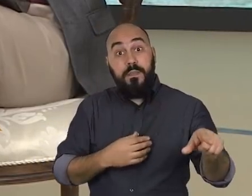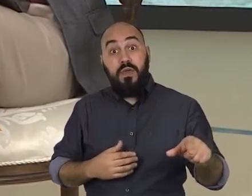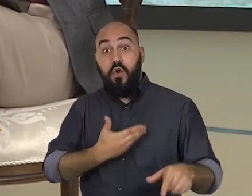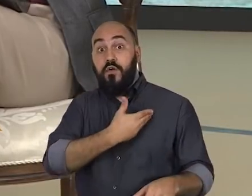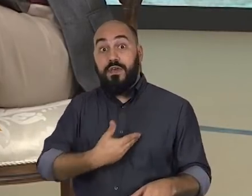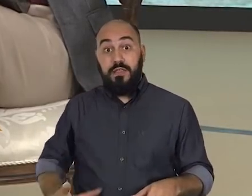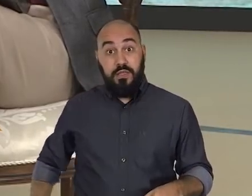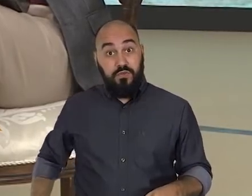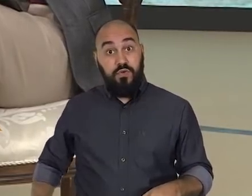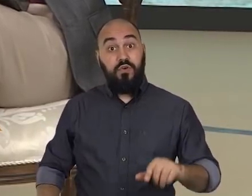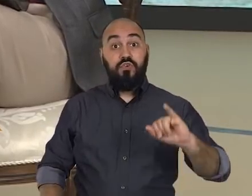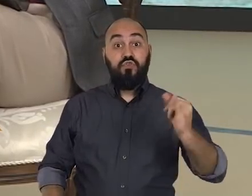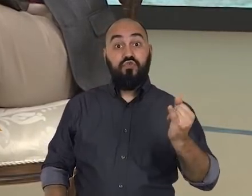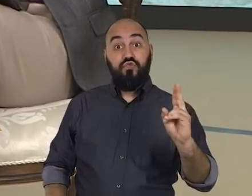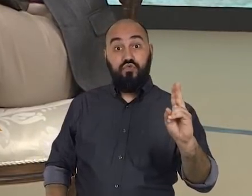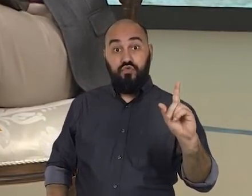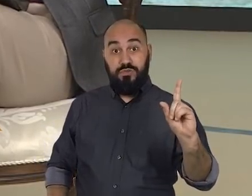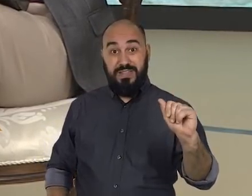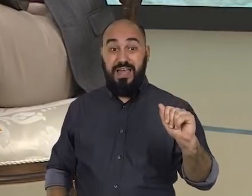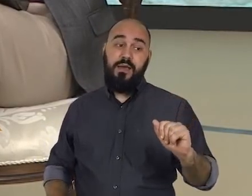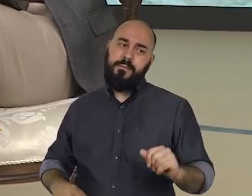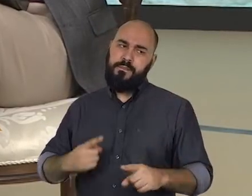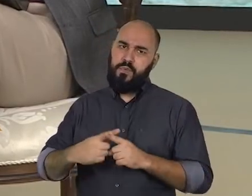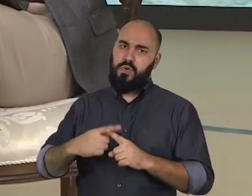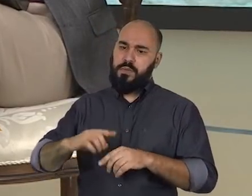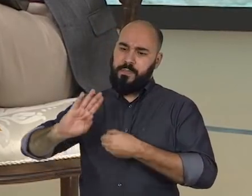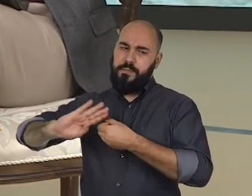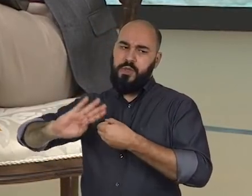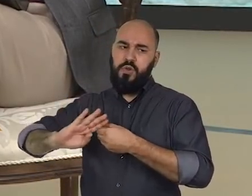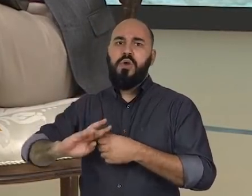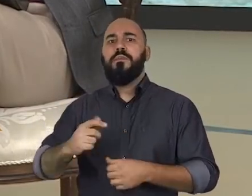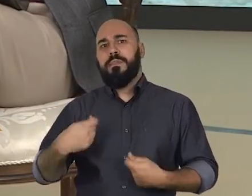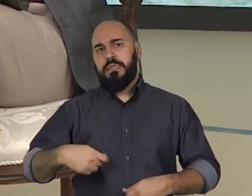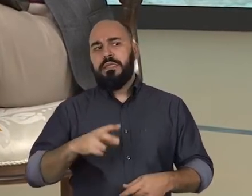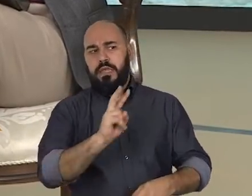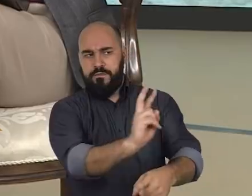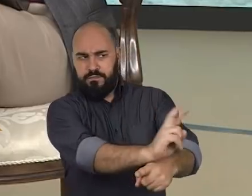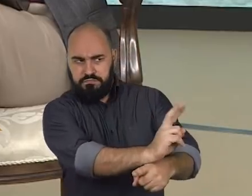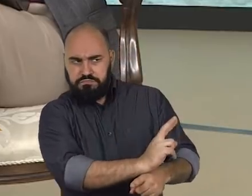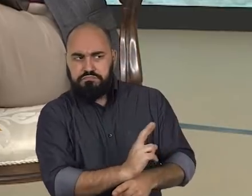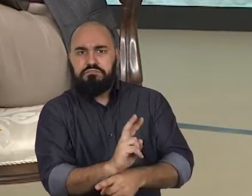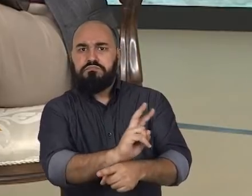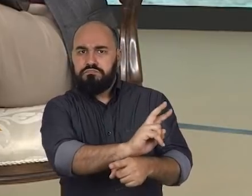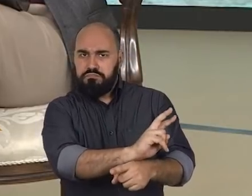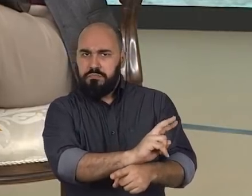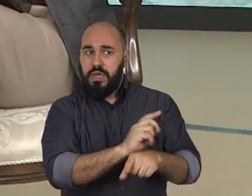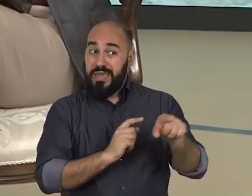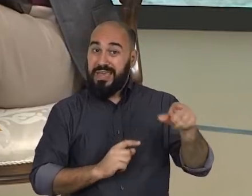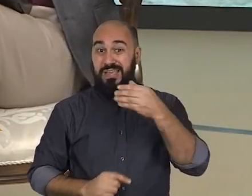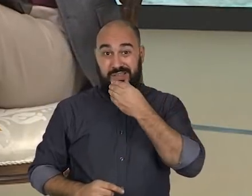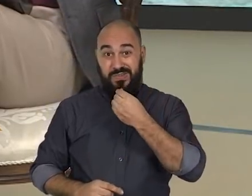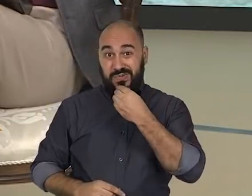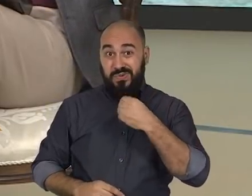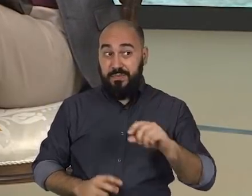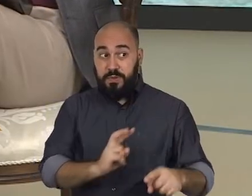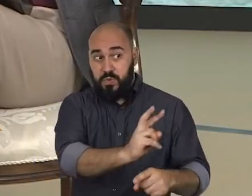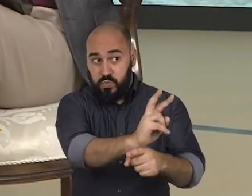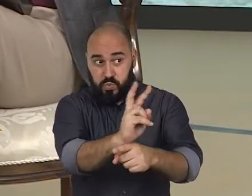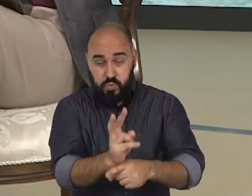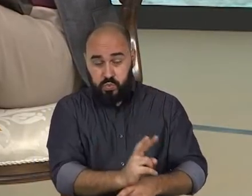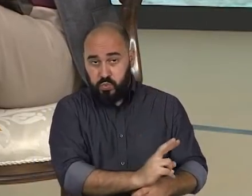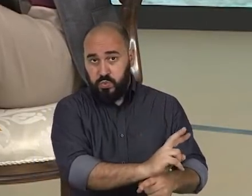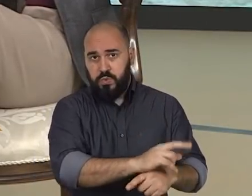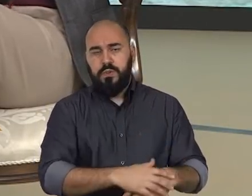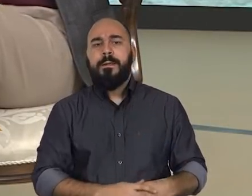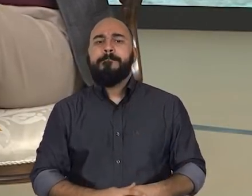autoridade babilônica, ocorreu então uma possível quarta deportação de judeus para a Babilônia e que eu fiz menção para você.